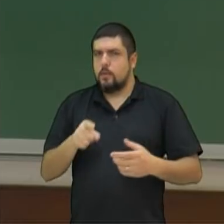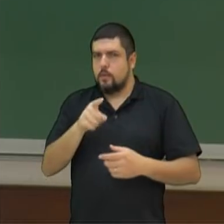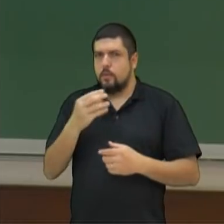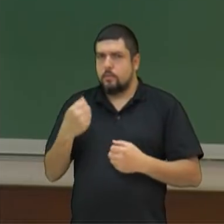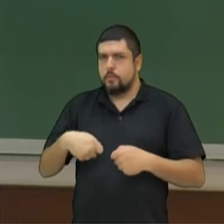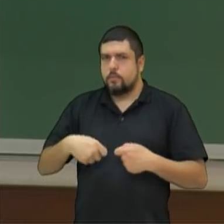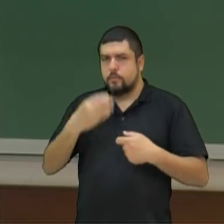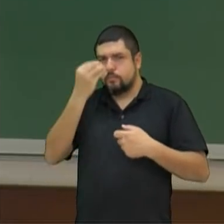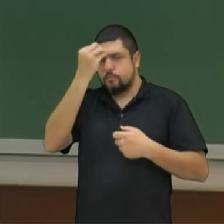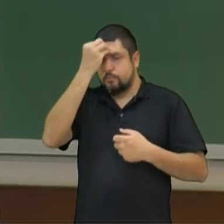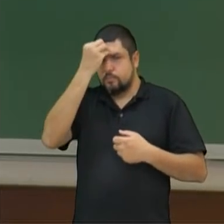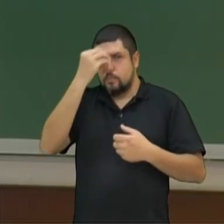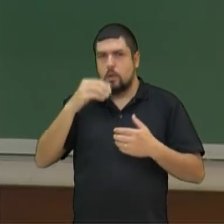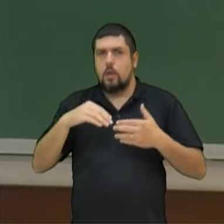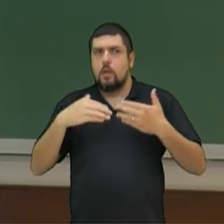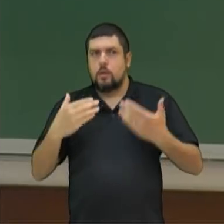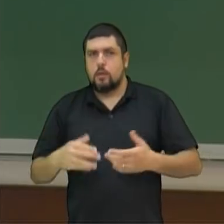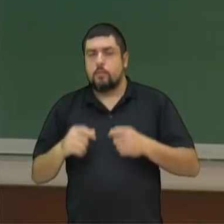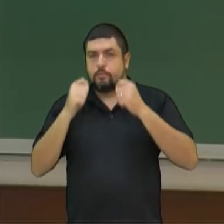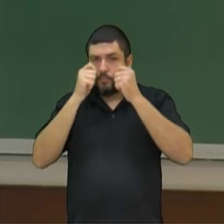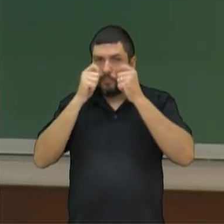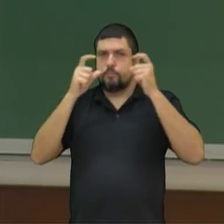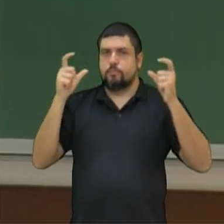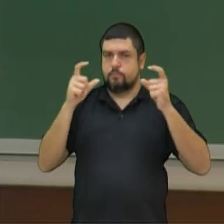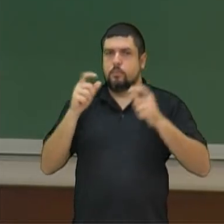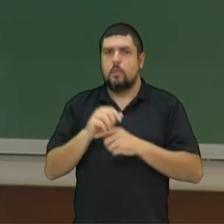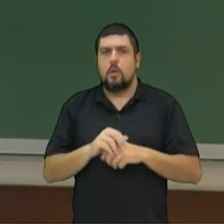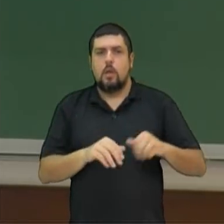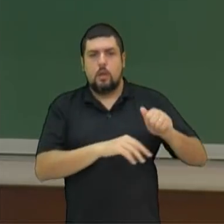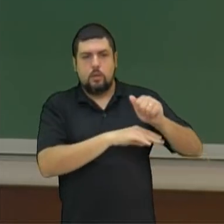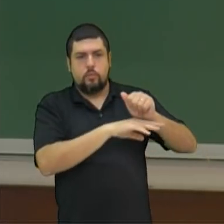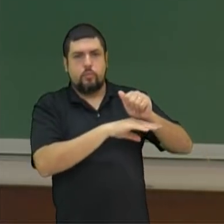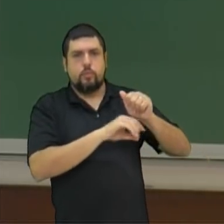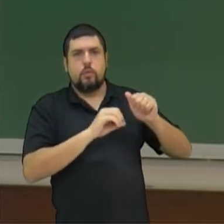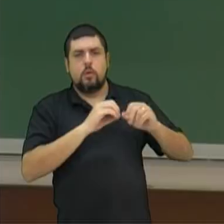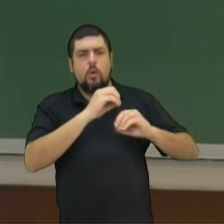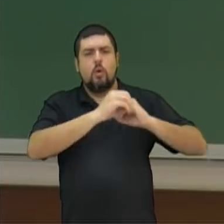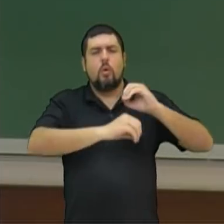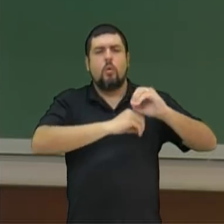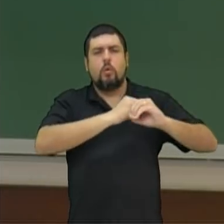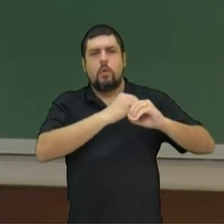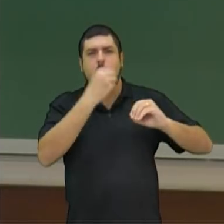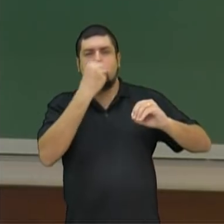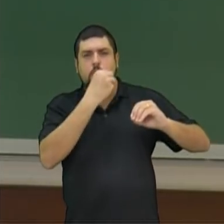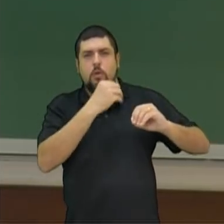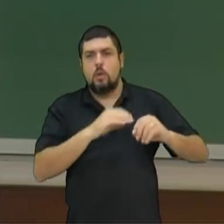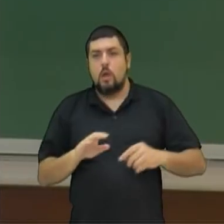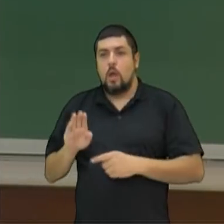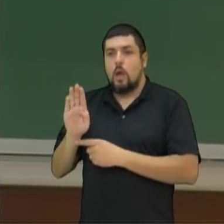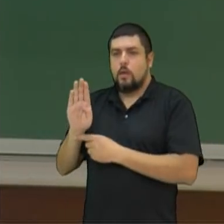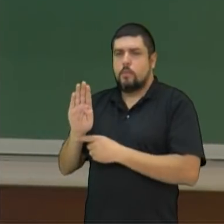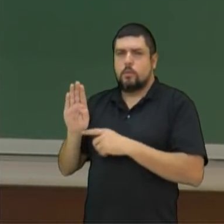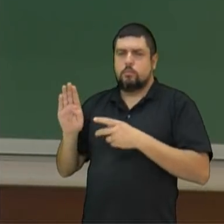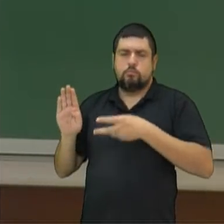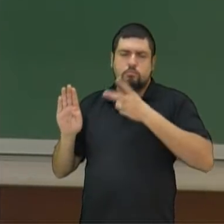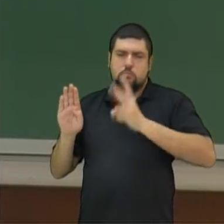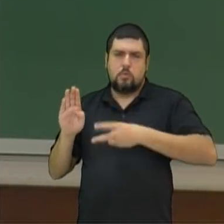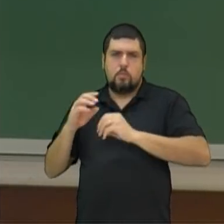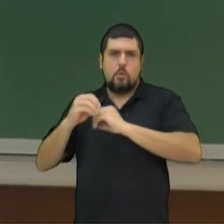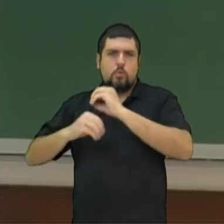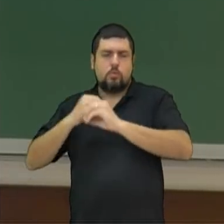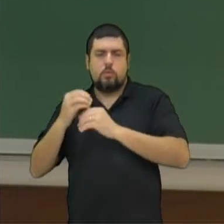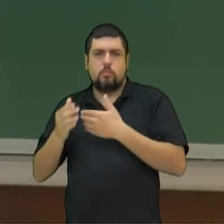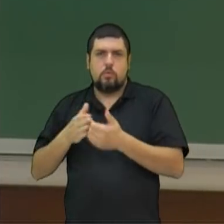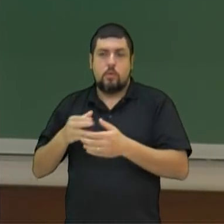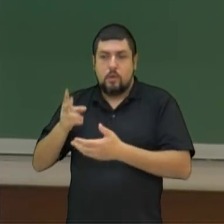que ter em mente. Por isso que eu coloquei, fique atento. Para os ácidos, a presença de oxigênio enfraquece. Para as bases, não muda nada. Até porque